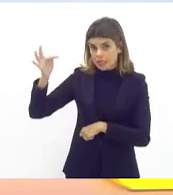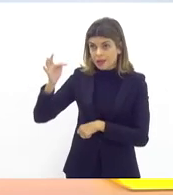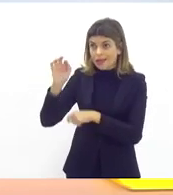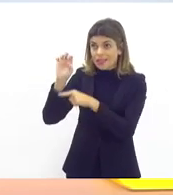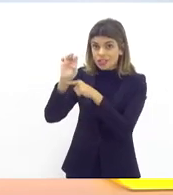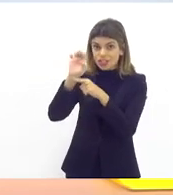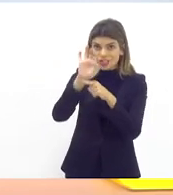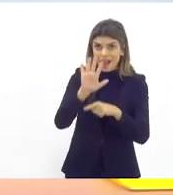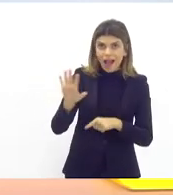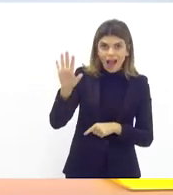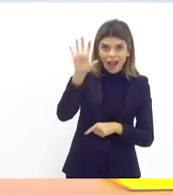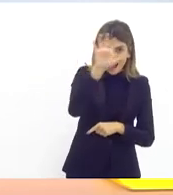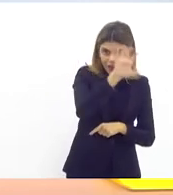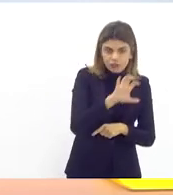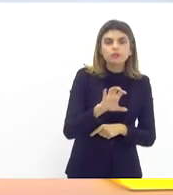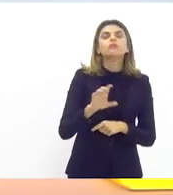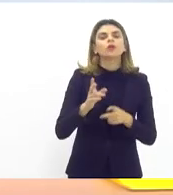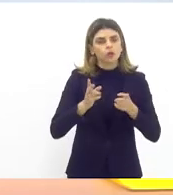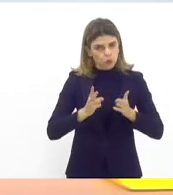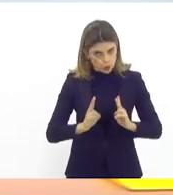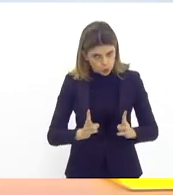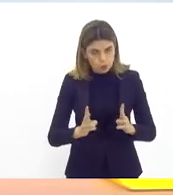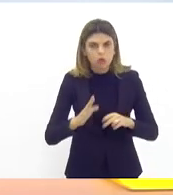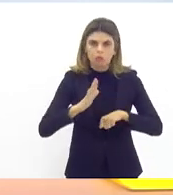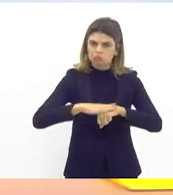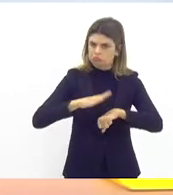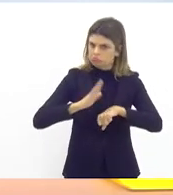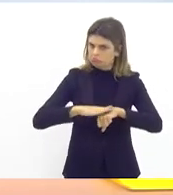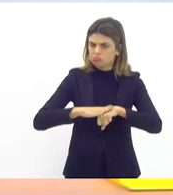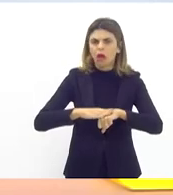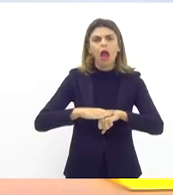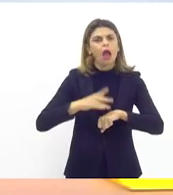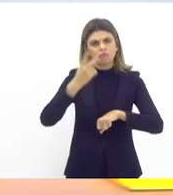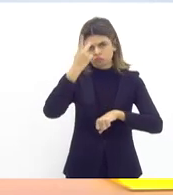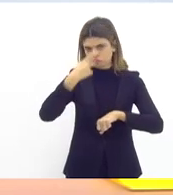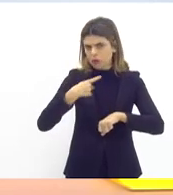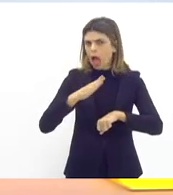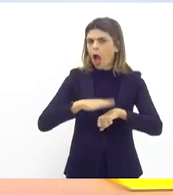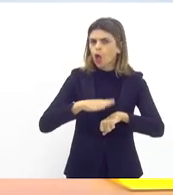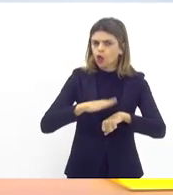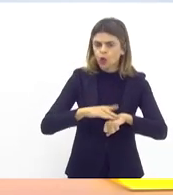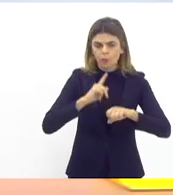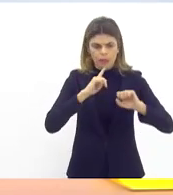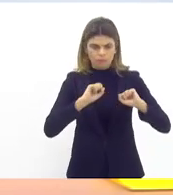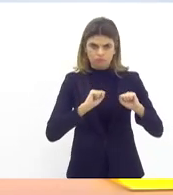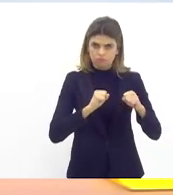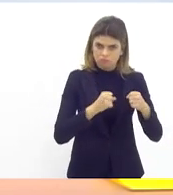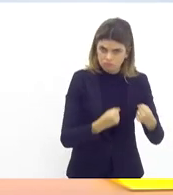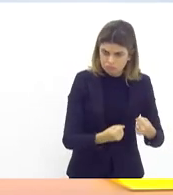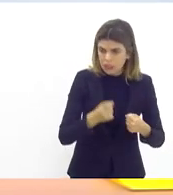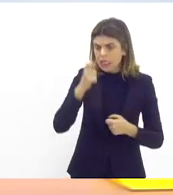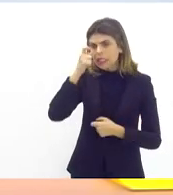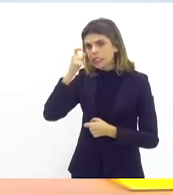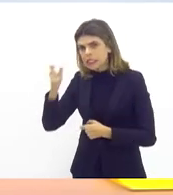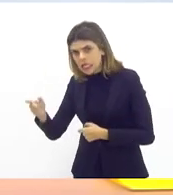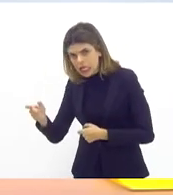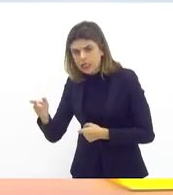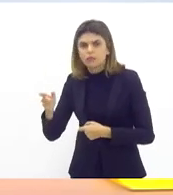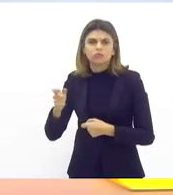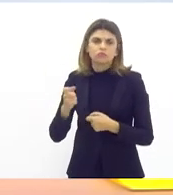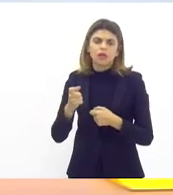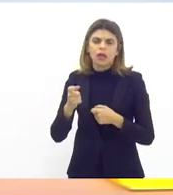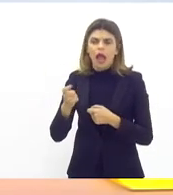mantêm autonomia na fiscalização, isso é muito importante, mantêm autonomia na defesa dos seus interesses, tanto na esfera administrativa quanto